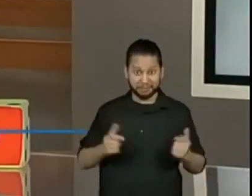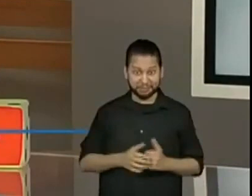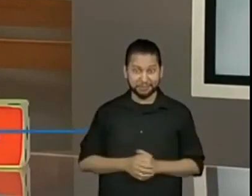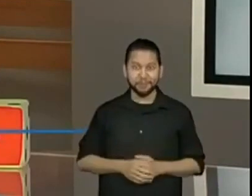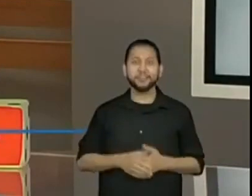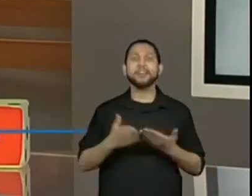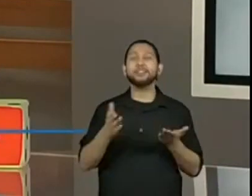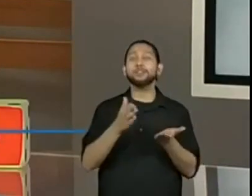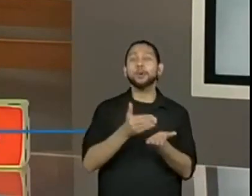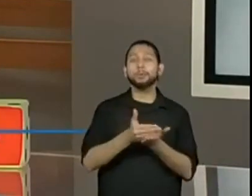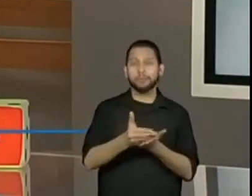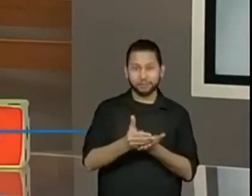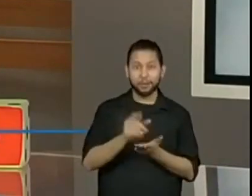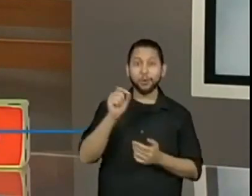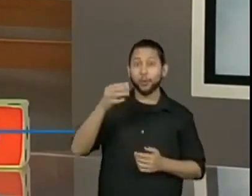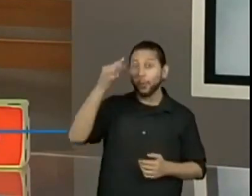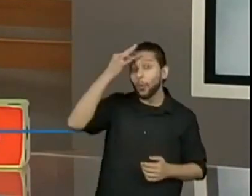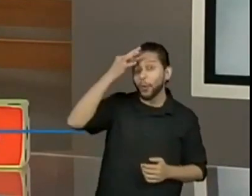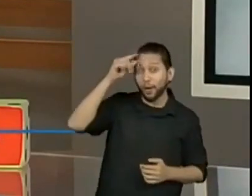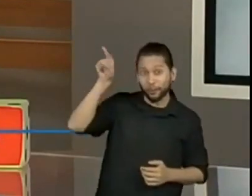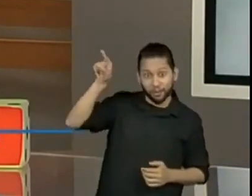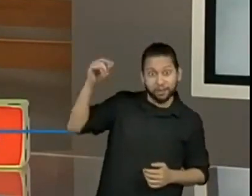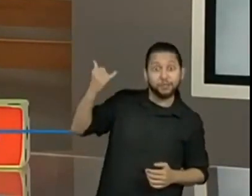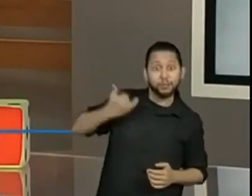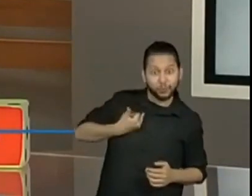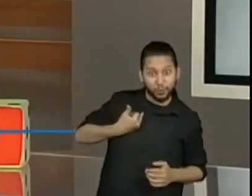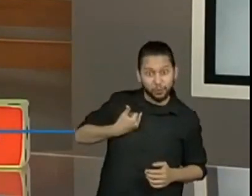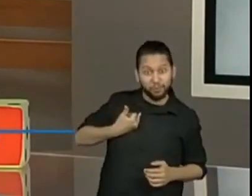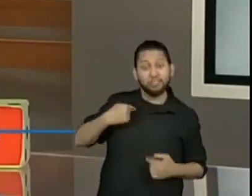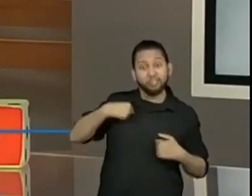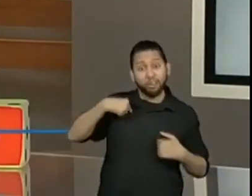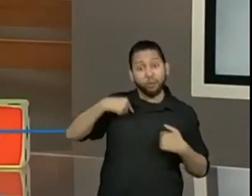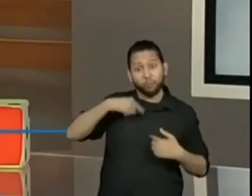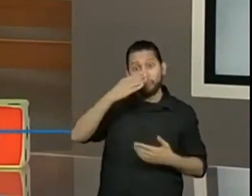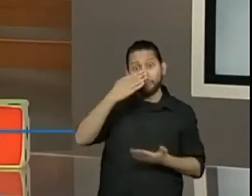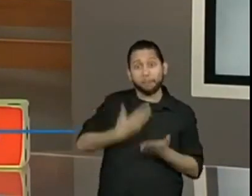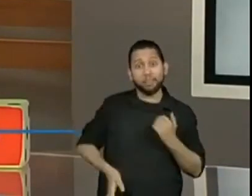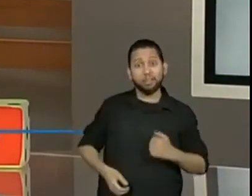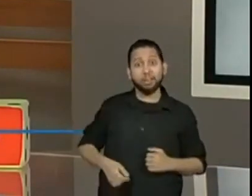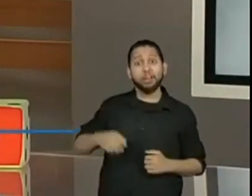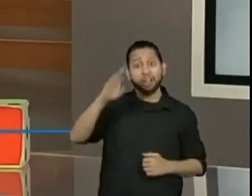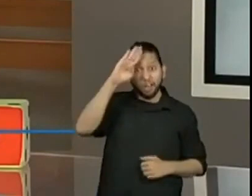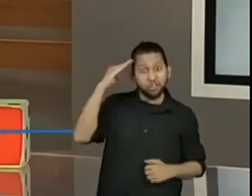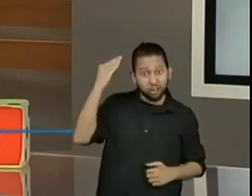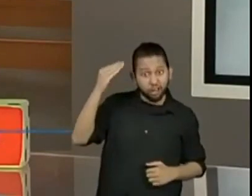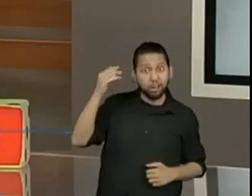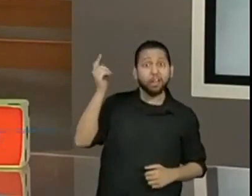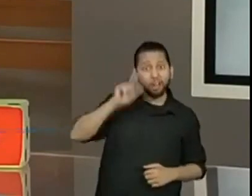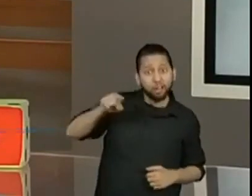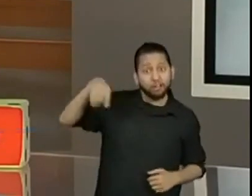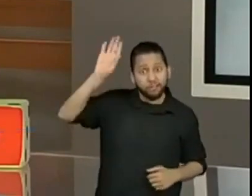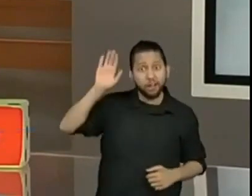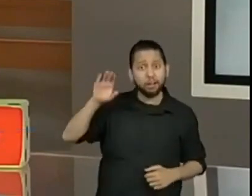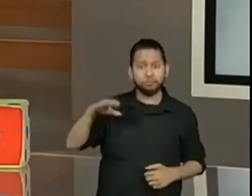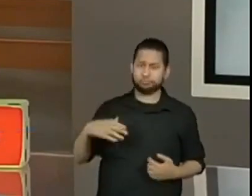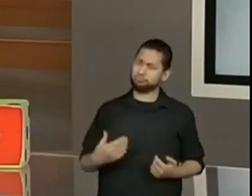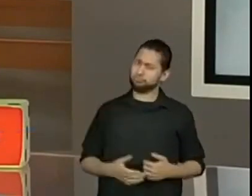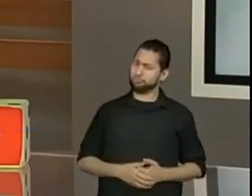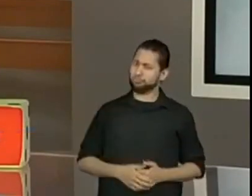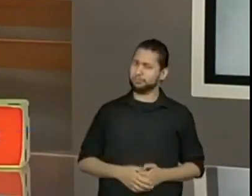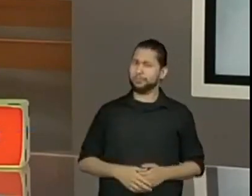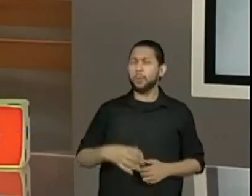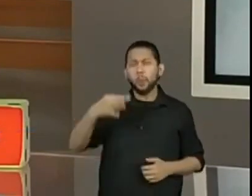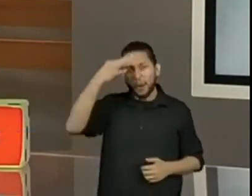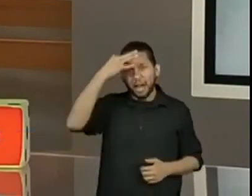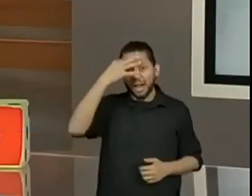da gente entrar no ar, o oráculo estava dizendo que eu vou perder para a professora Regiane. Vocês acreditam nisso? Nem